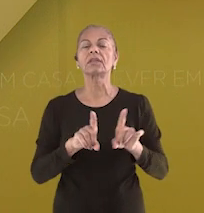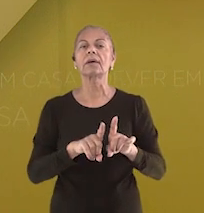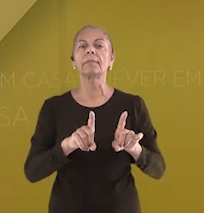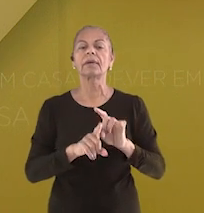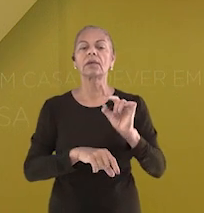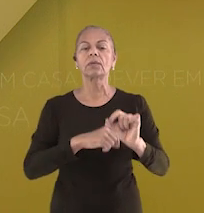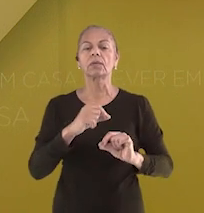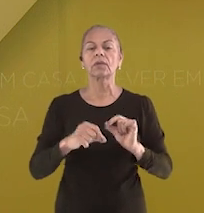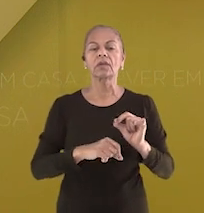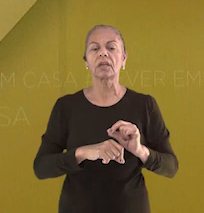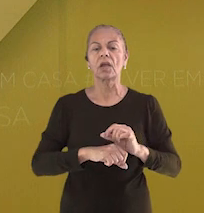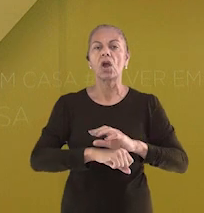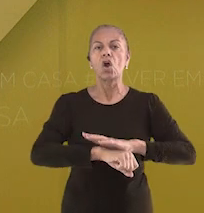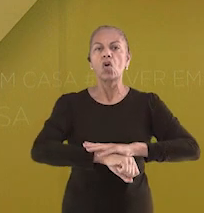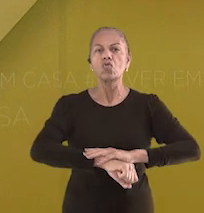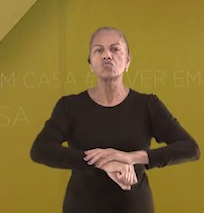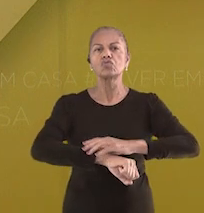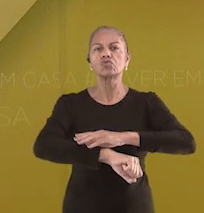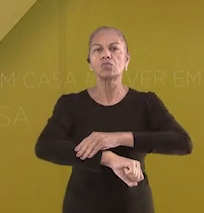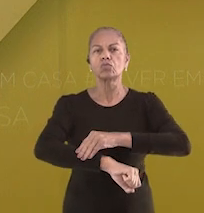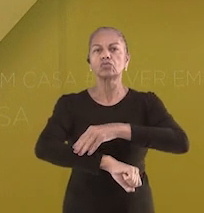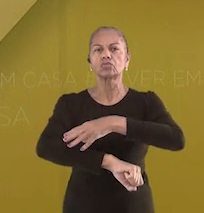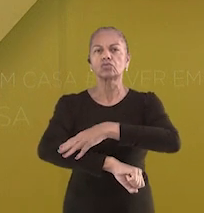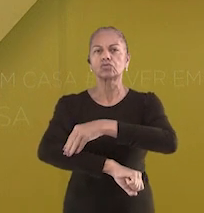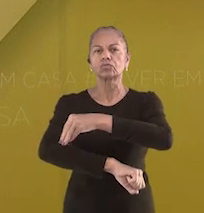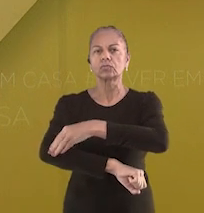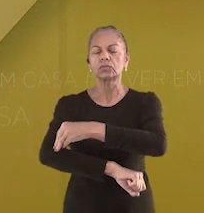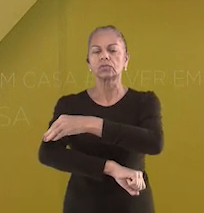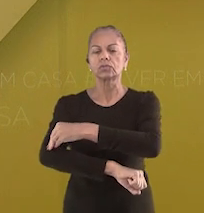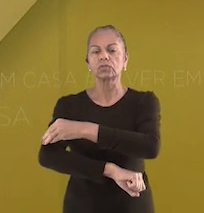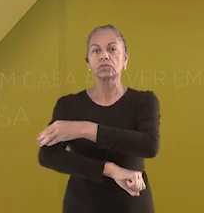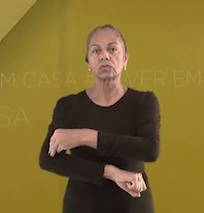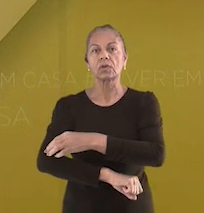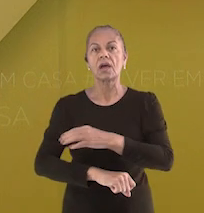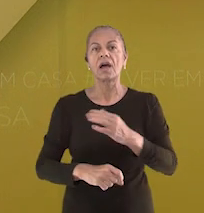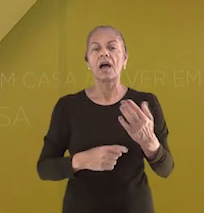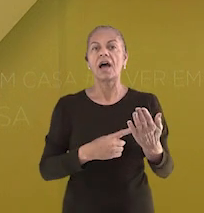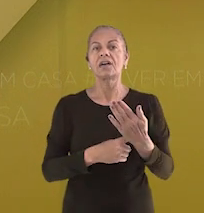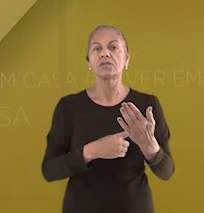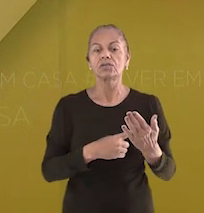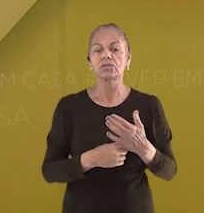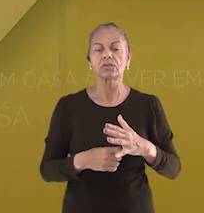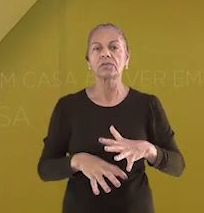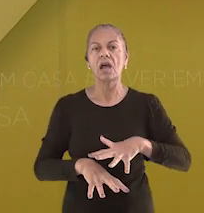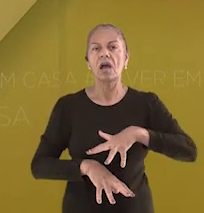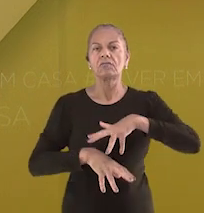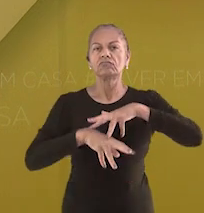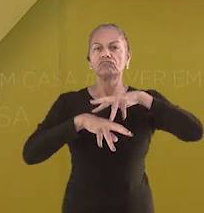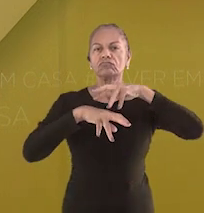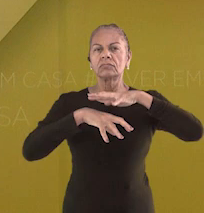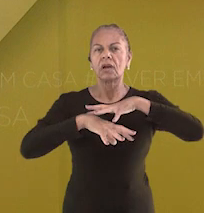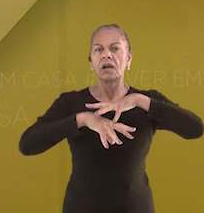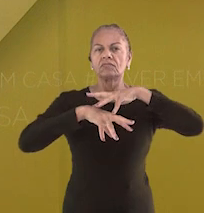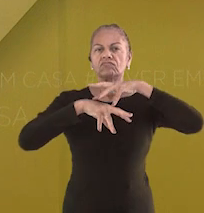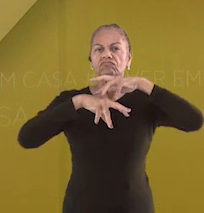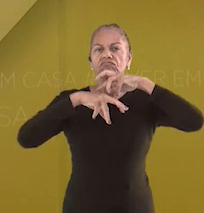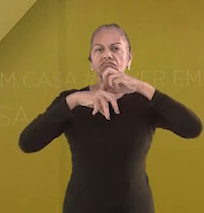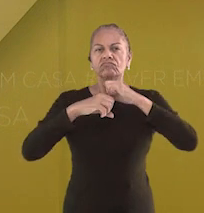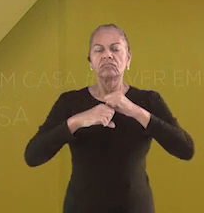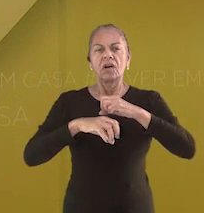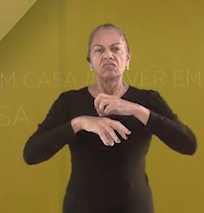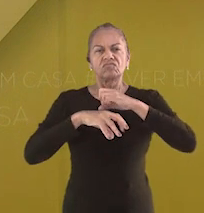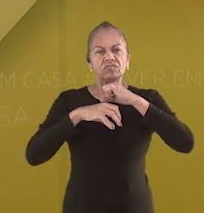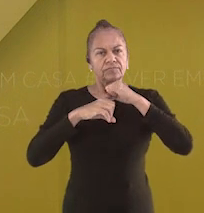músculos envolvidos na respiração. Assim, melhora a capacidade dos músculos respiratórios e oferecer resistência à